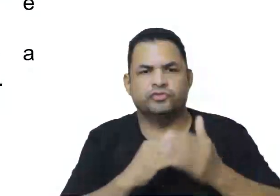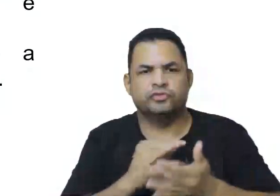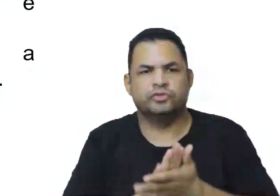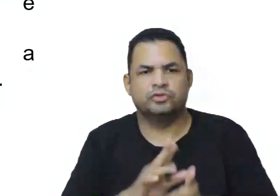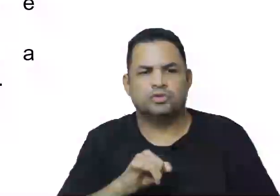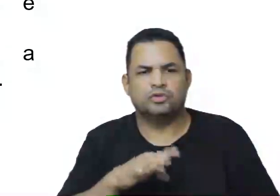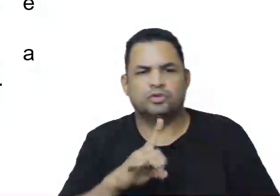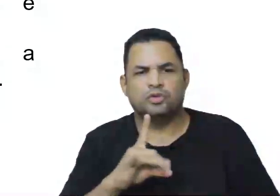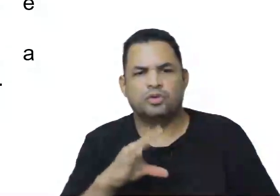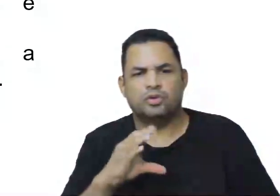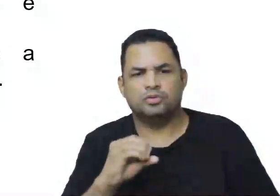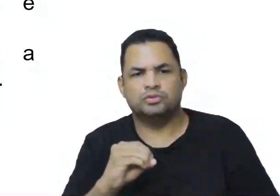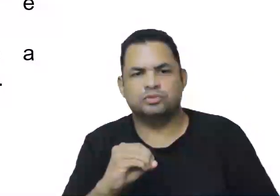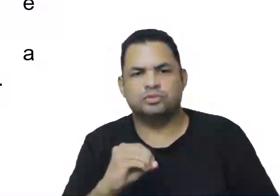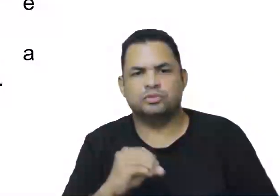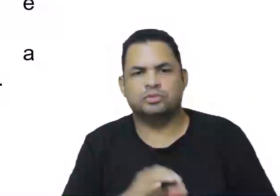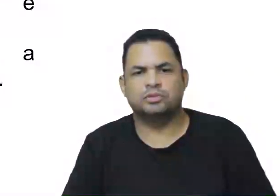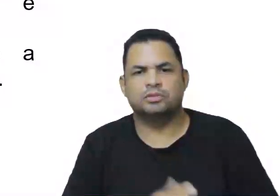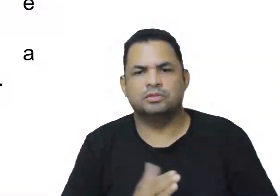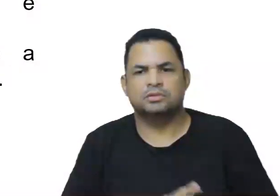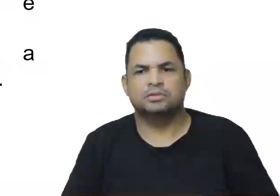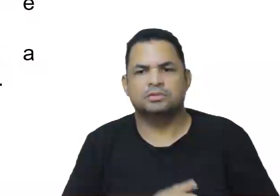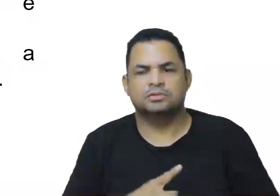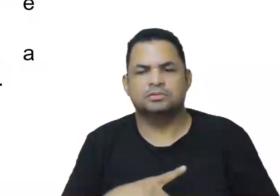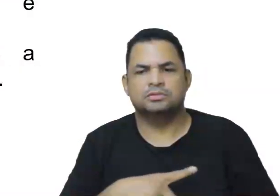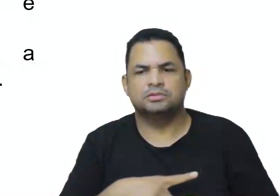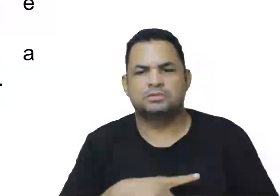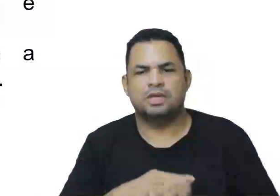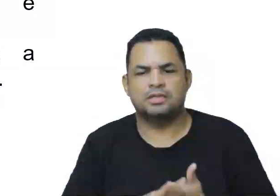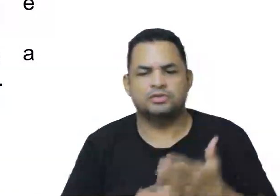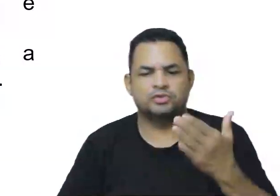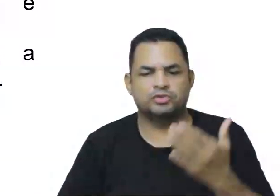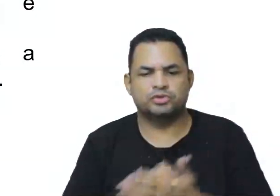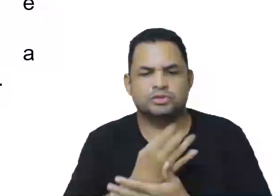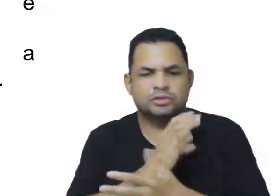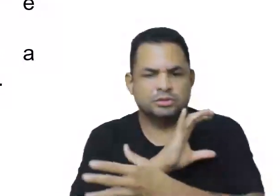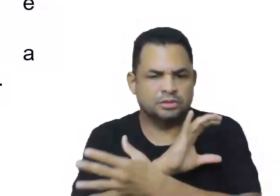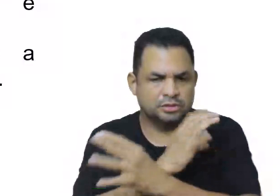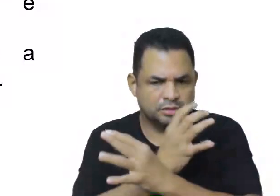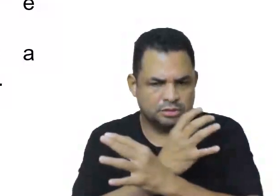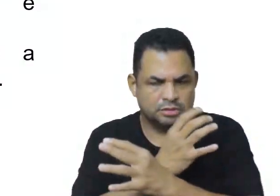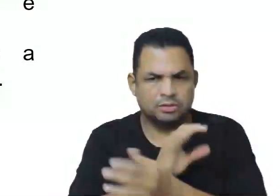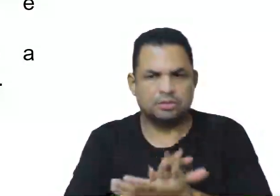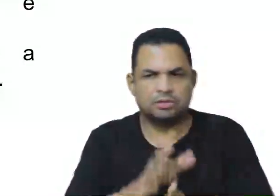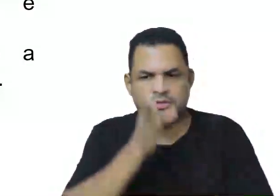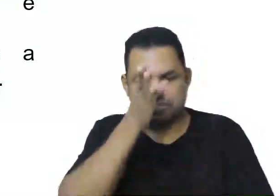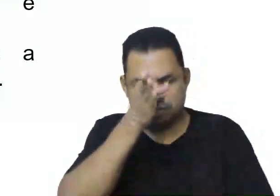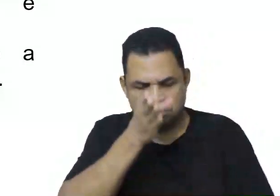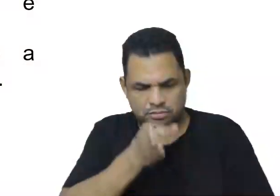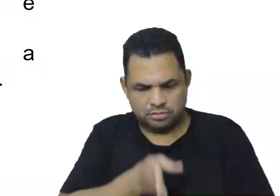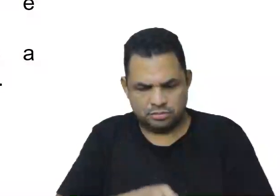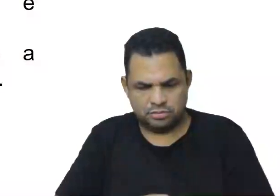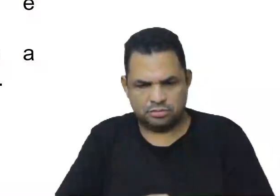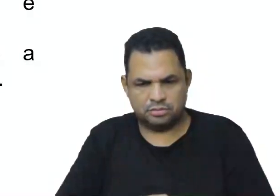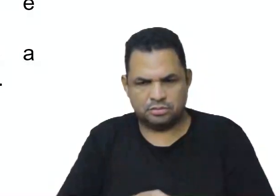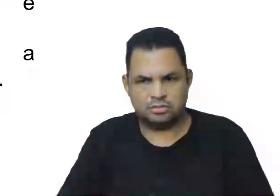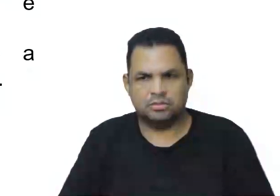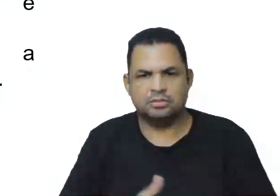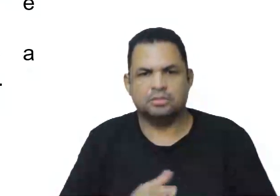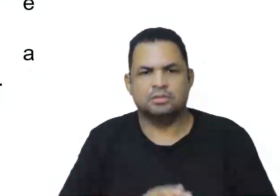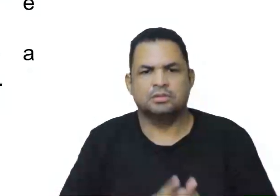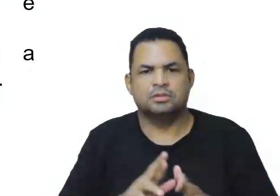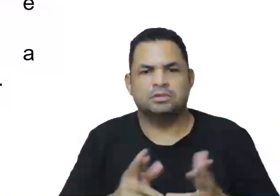tarde, né? O notocórdio é o que vai dar mais tarde origem aí, vai ser substituído pela coluna vertebral, tá? E